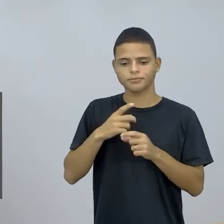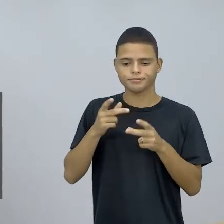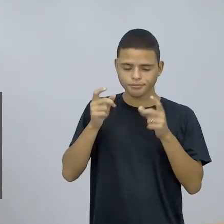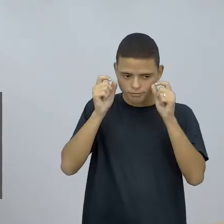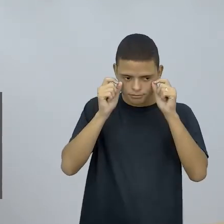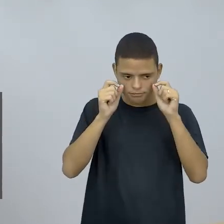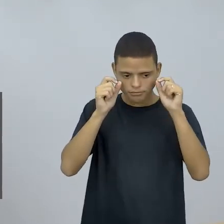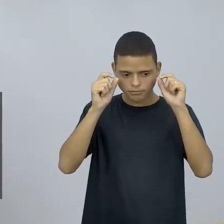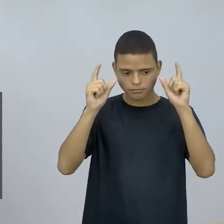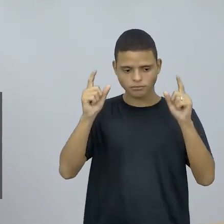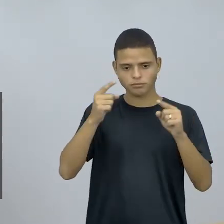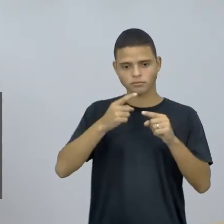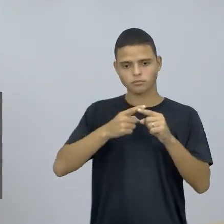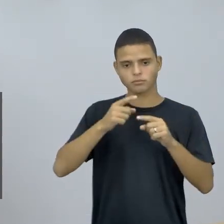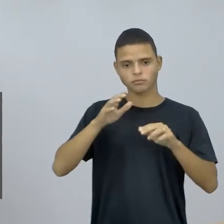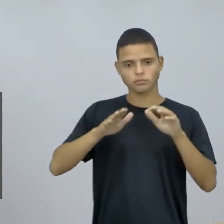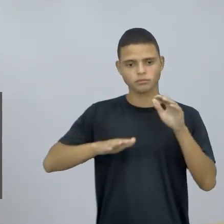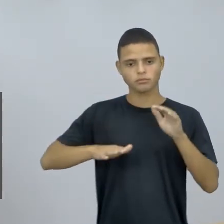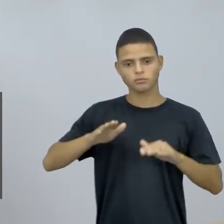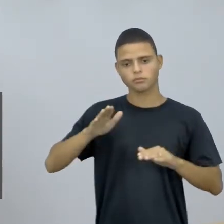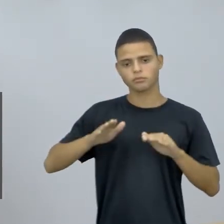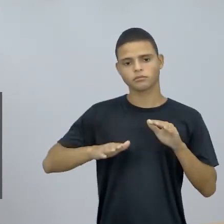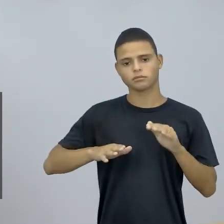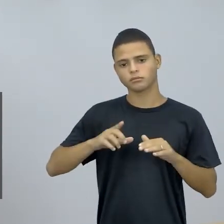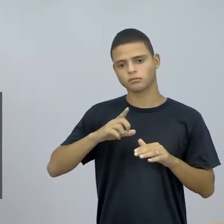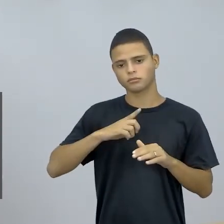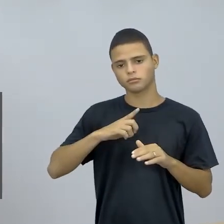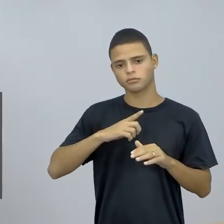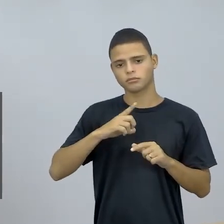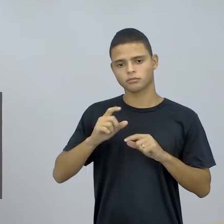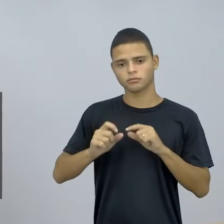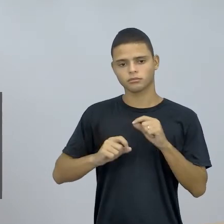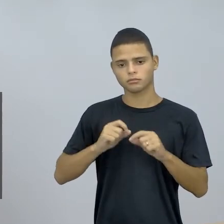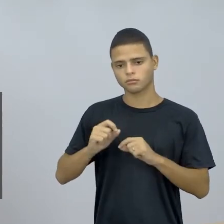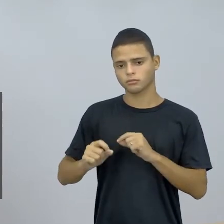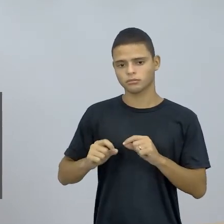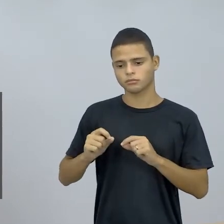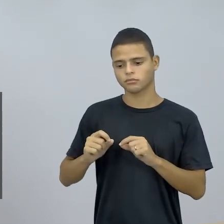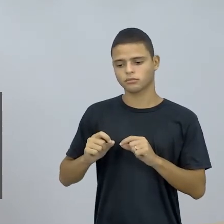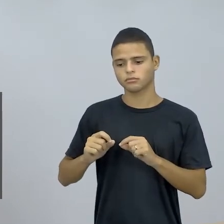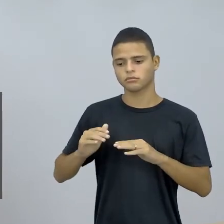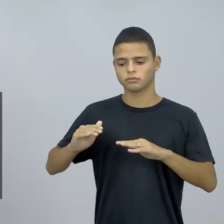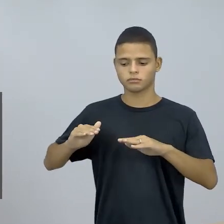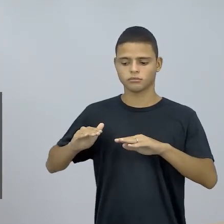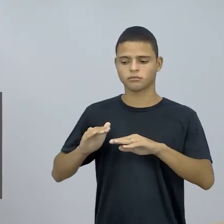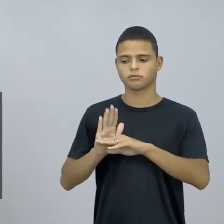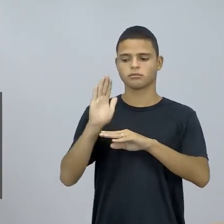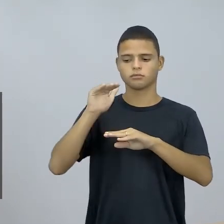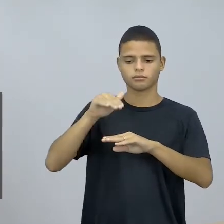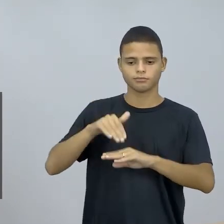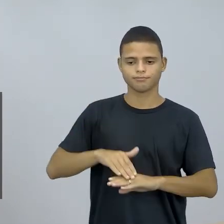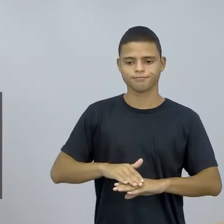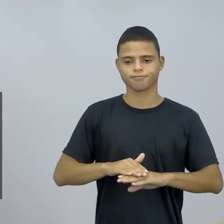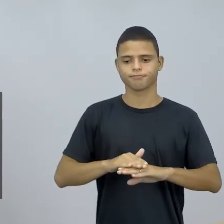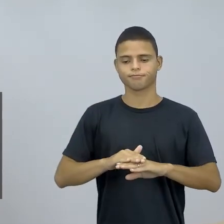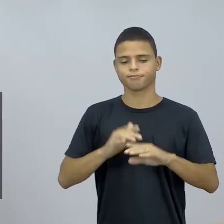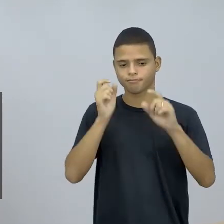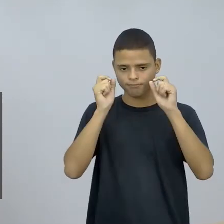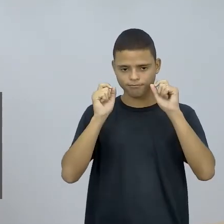atenção. Porque às vezes tem um quebra-mola, tem alguma coisa assim que te chama